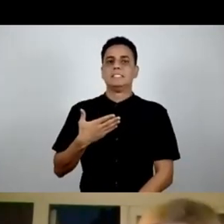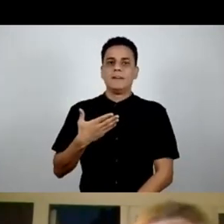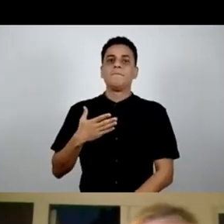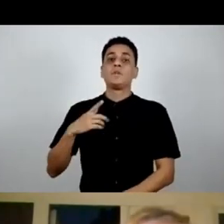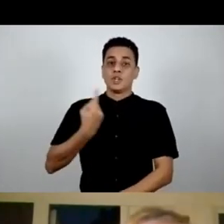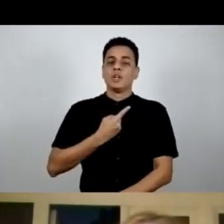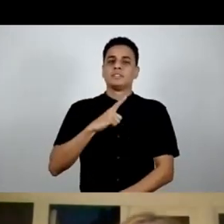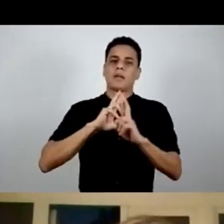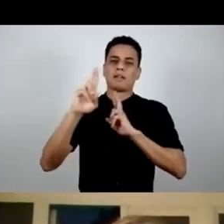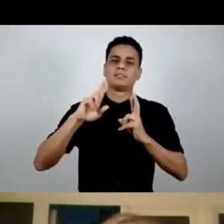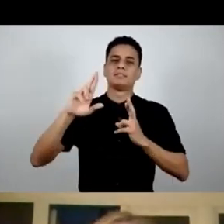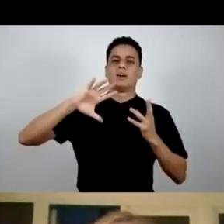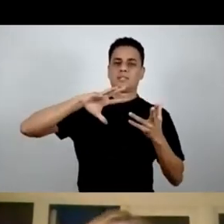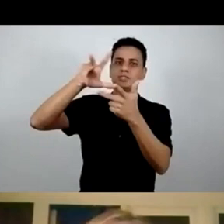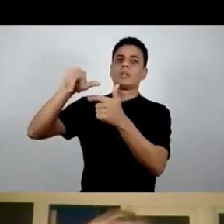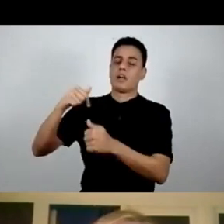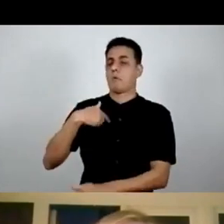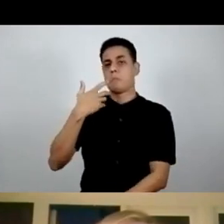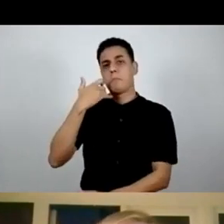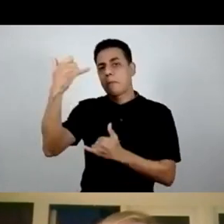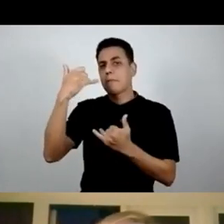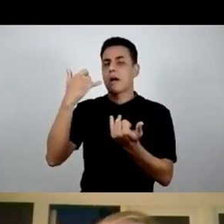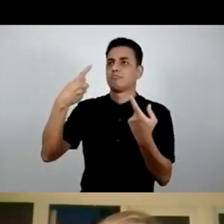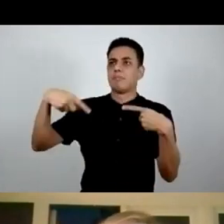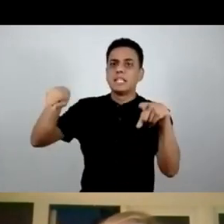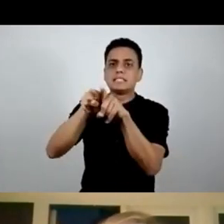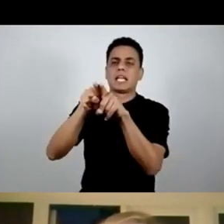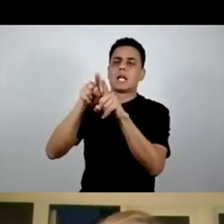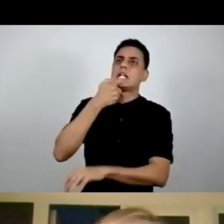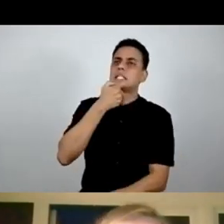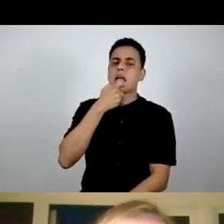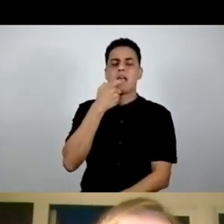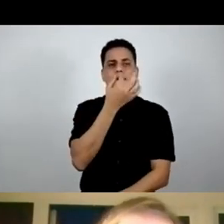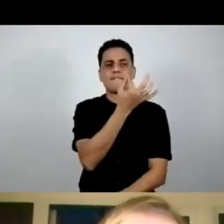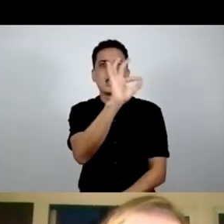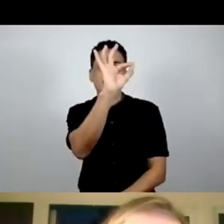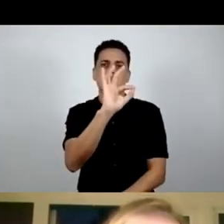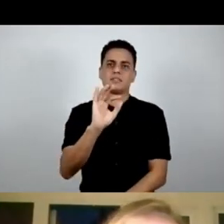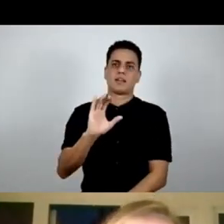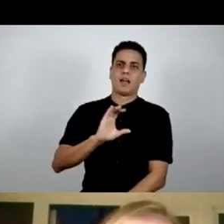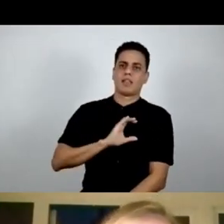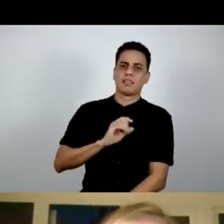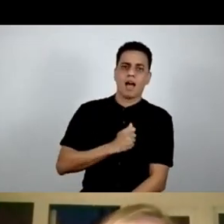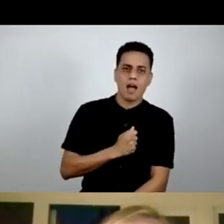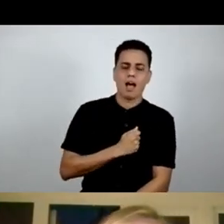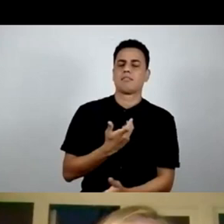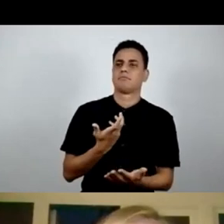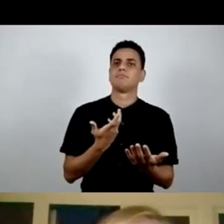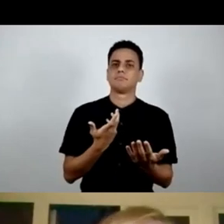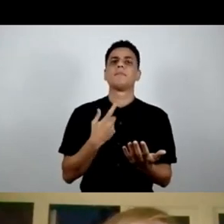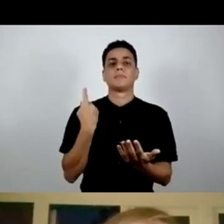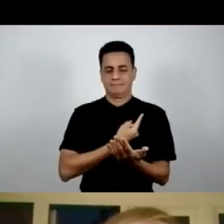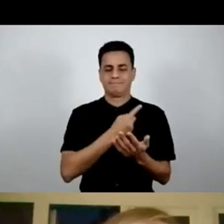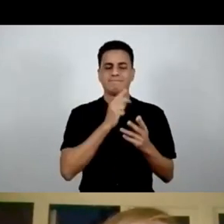né? Então, eu falo diariamente com parceiros da Inglaterra, da França, do Canadá, tudo. Realmente, a gente vê que a